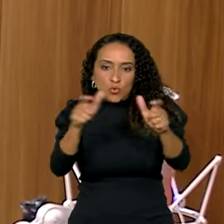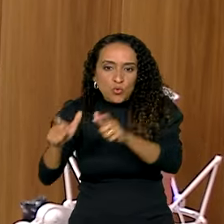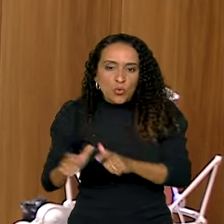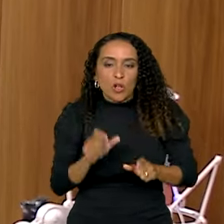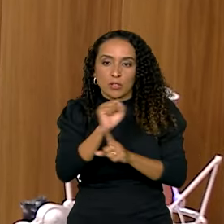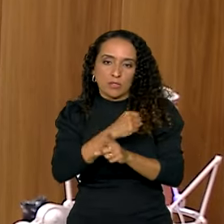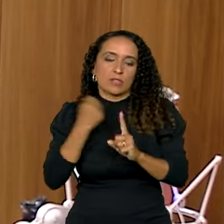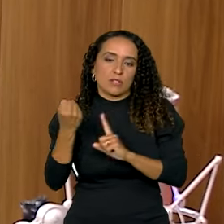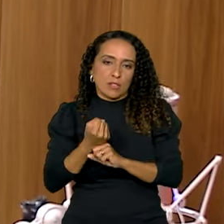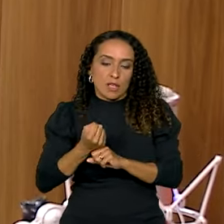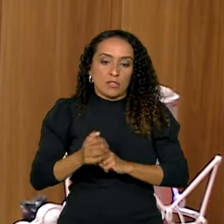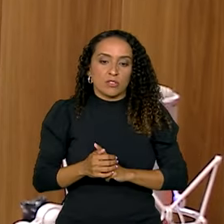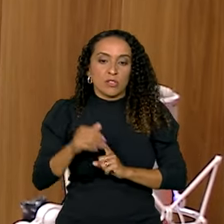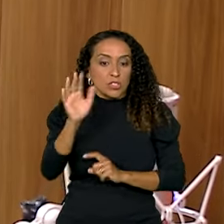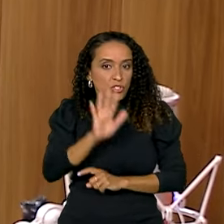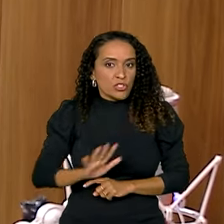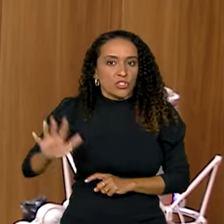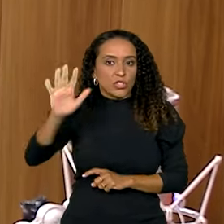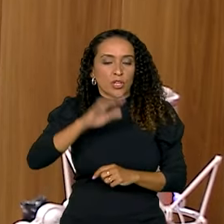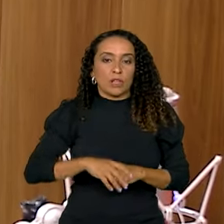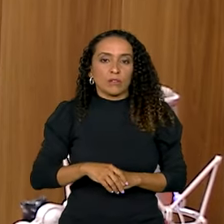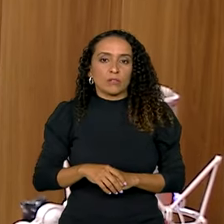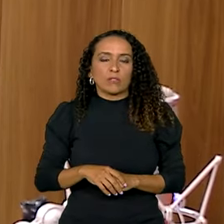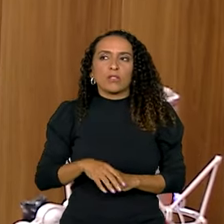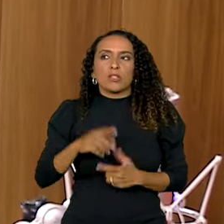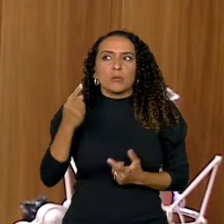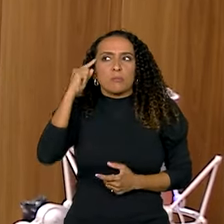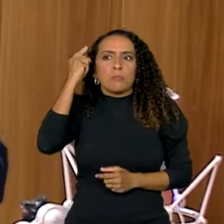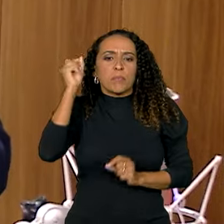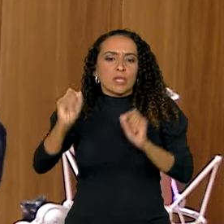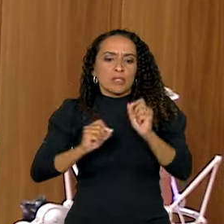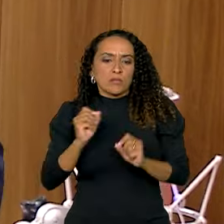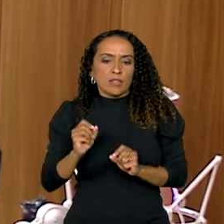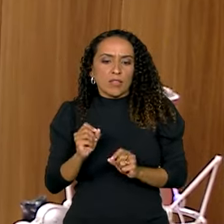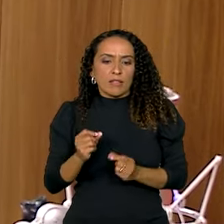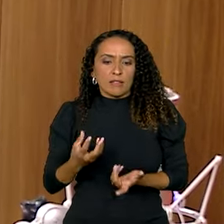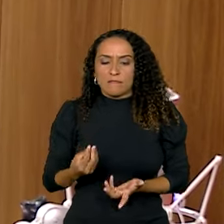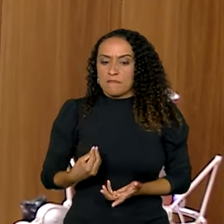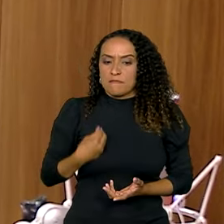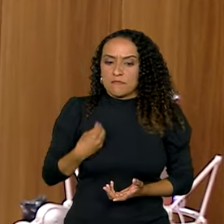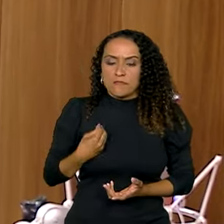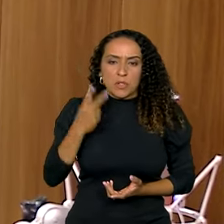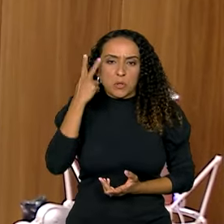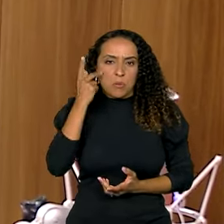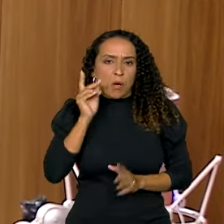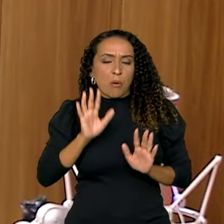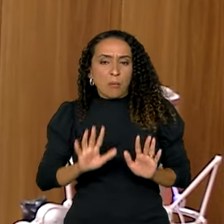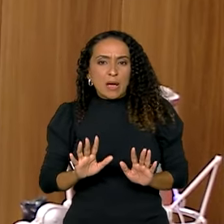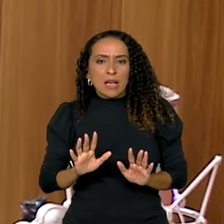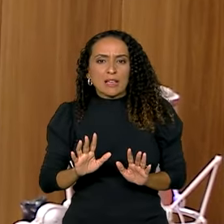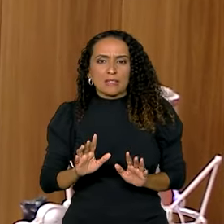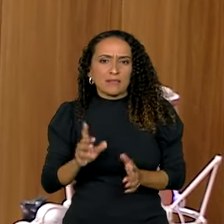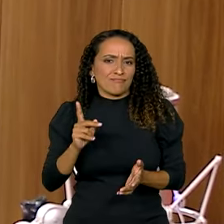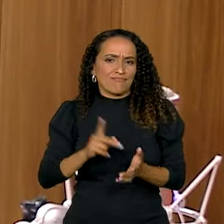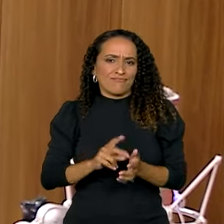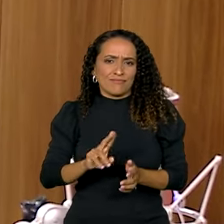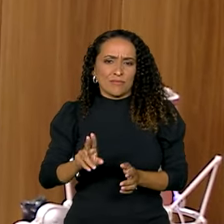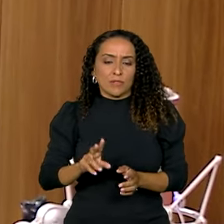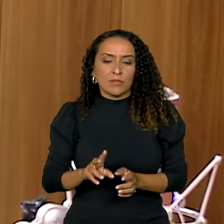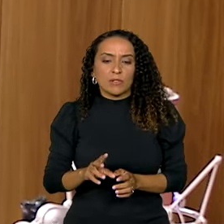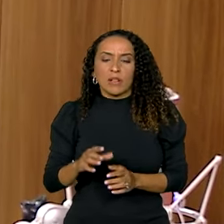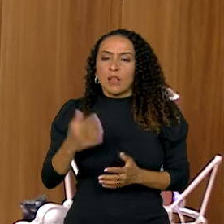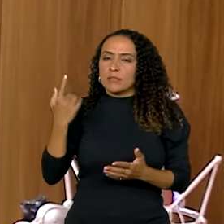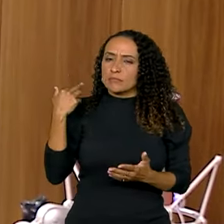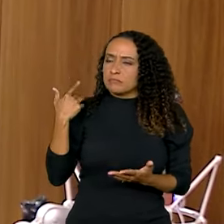da sociedade de uma forma geral. A gente não imagina isso, vive normalmente sem isso, mas isso é verdade.